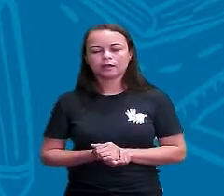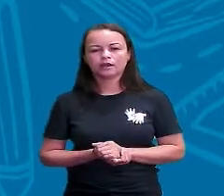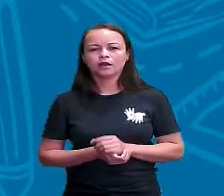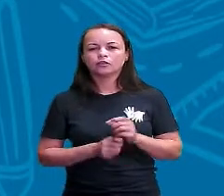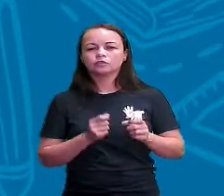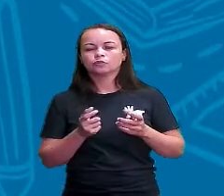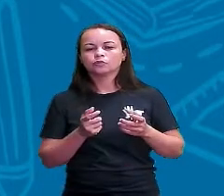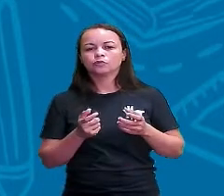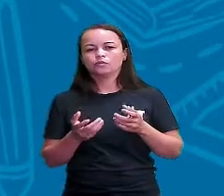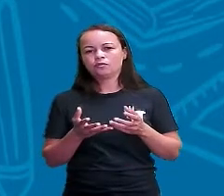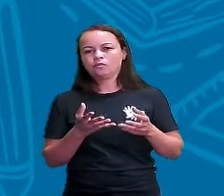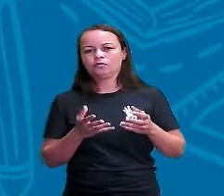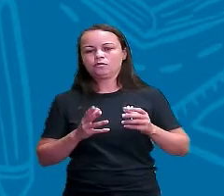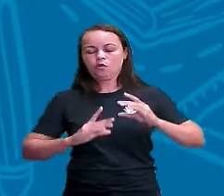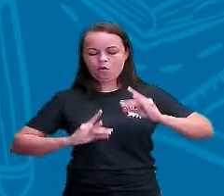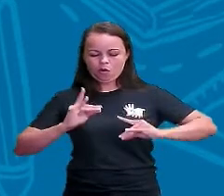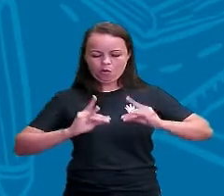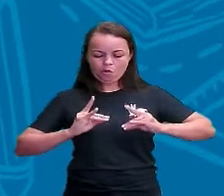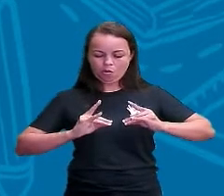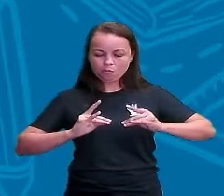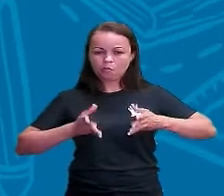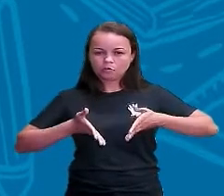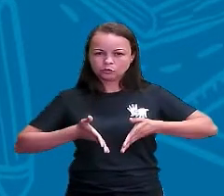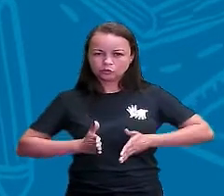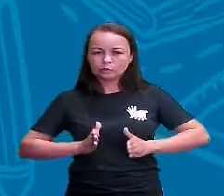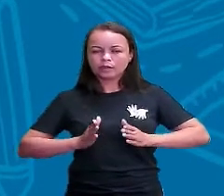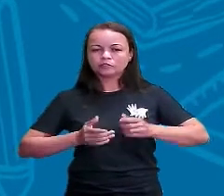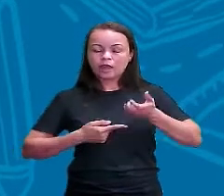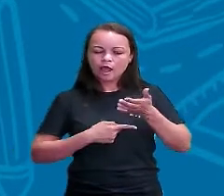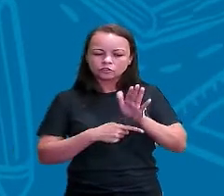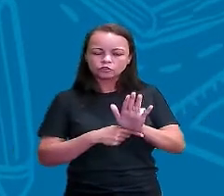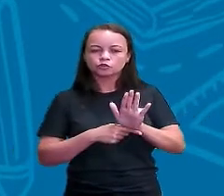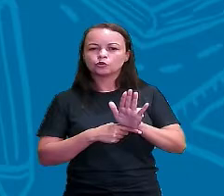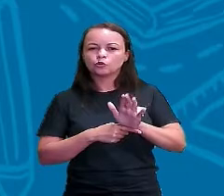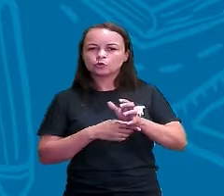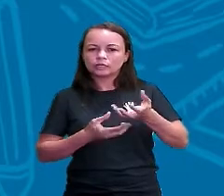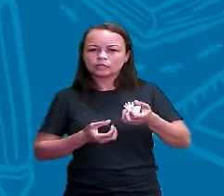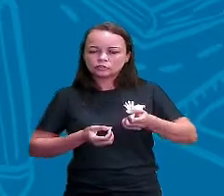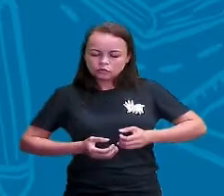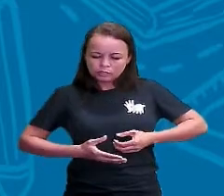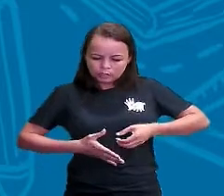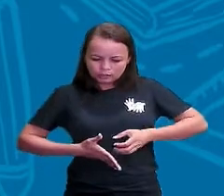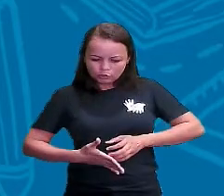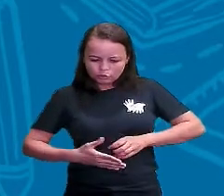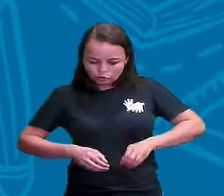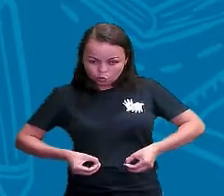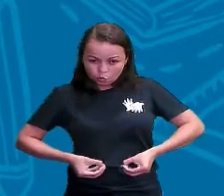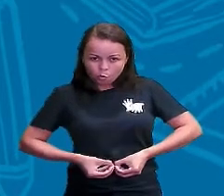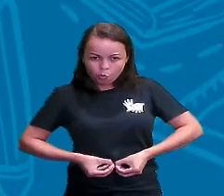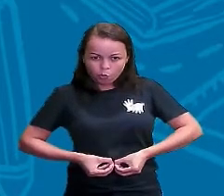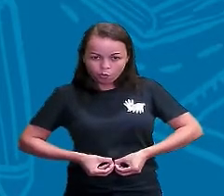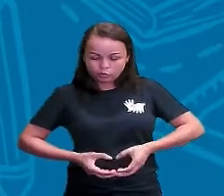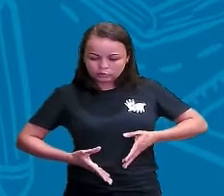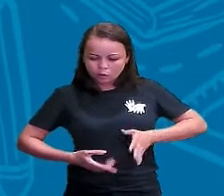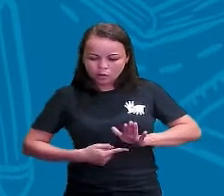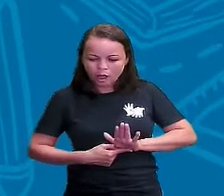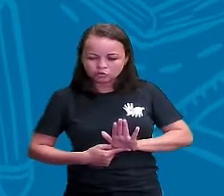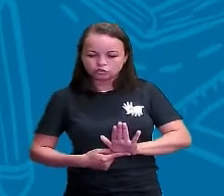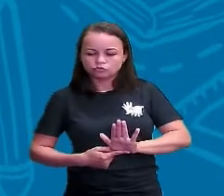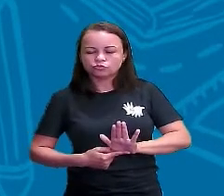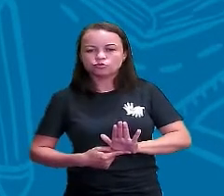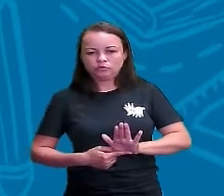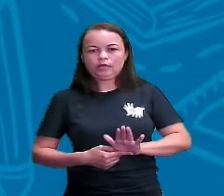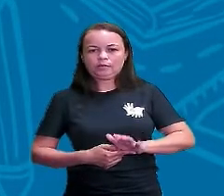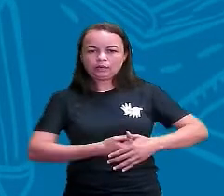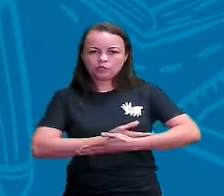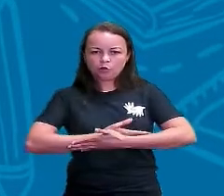chamada também de hormônio do parto. Por quê? Ele vai ajudar nas contrações do útero para que o bebê possa nascer, né? Então, ele atua diretamente no